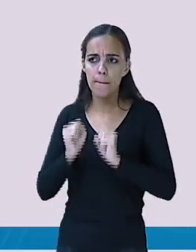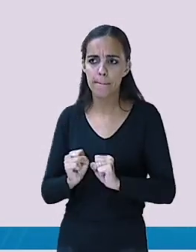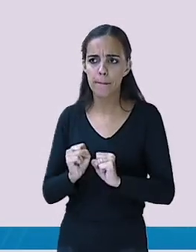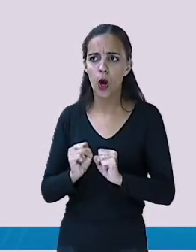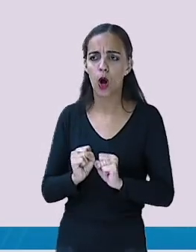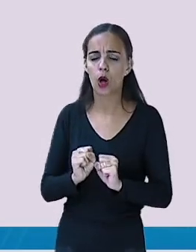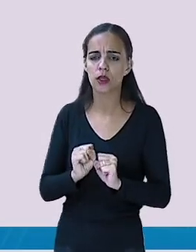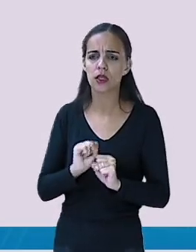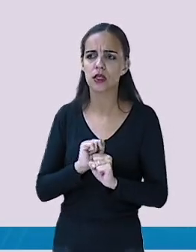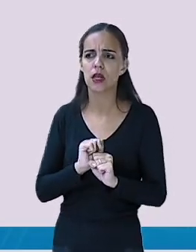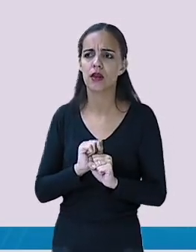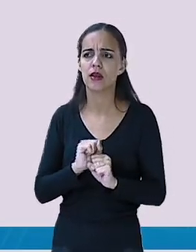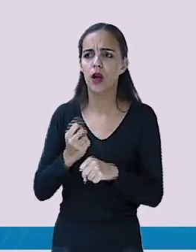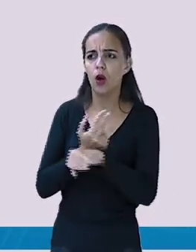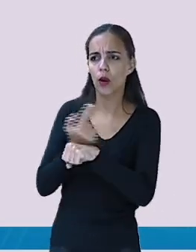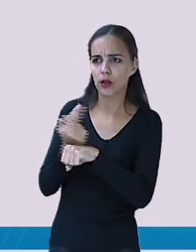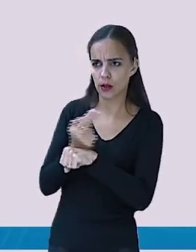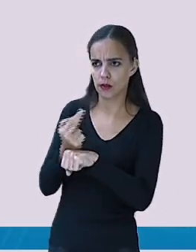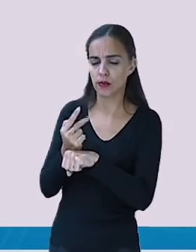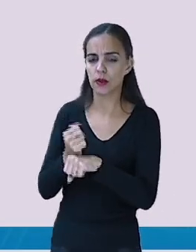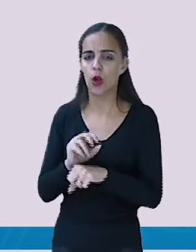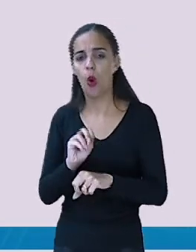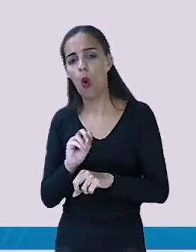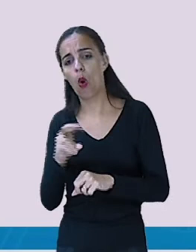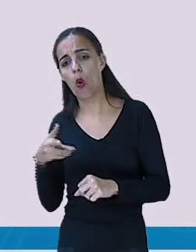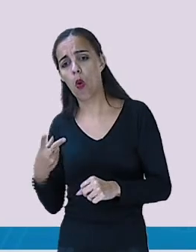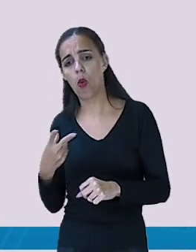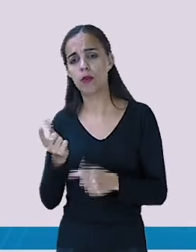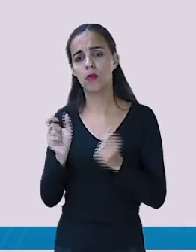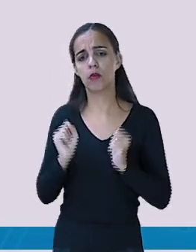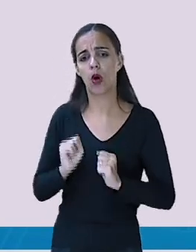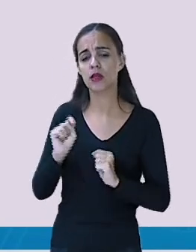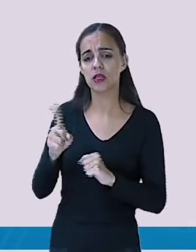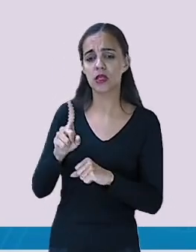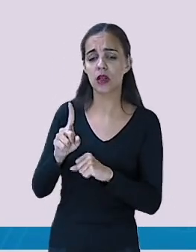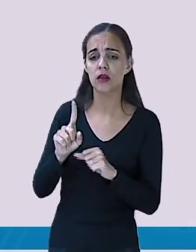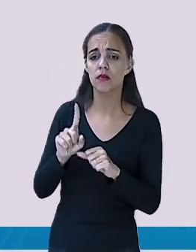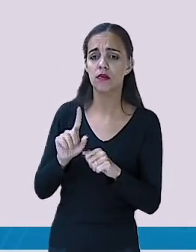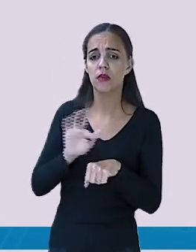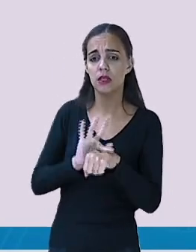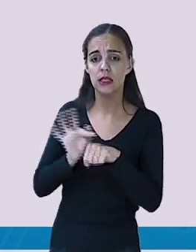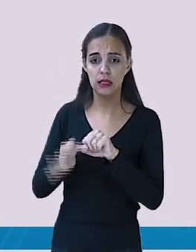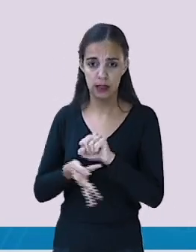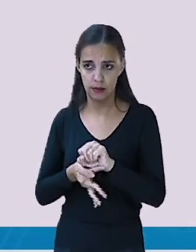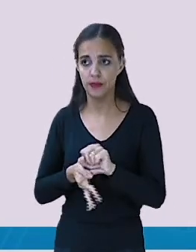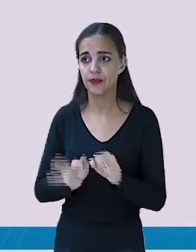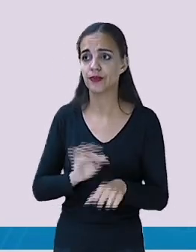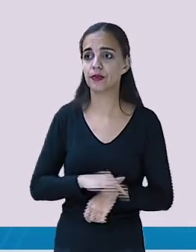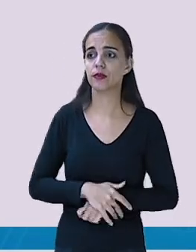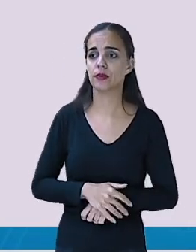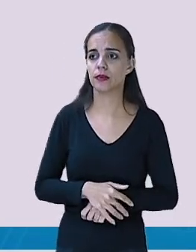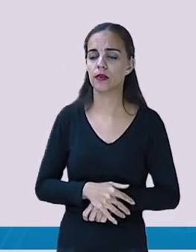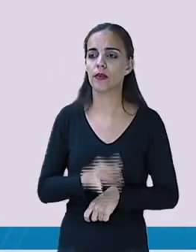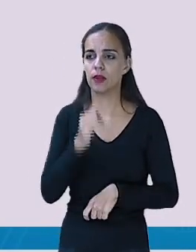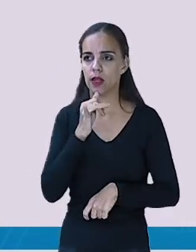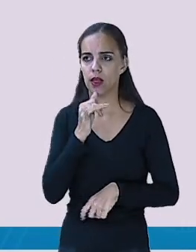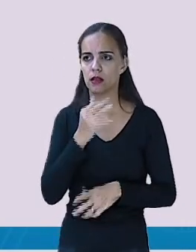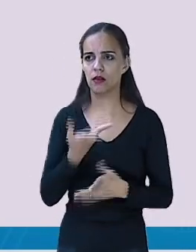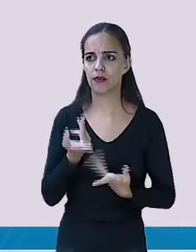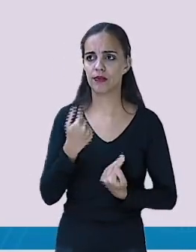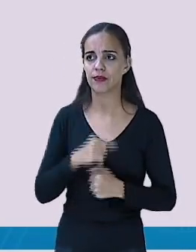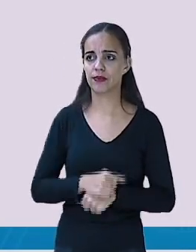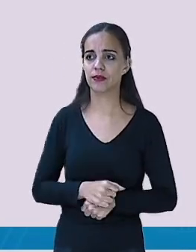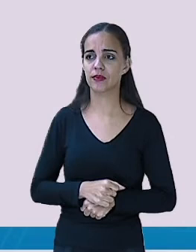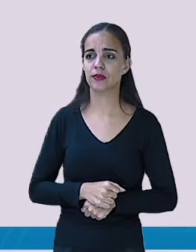ainda porque elas não estão na forma mais simples aí para diferenciar as mais simples